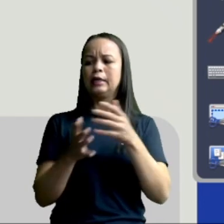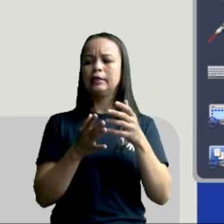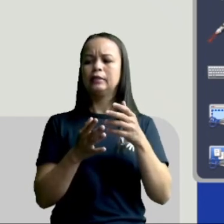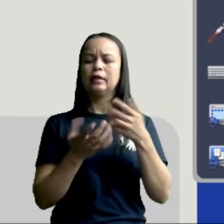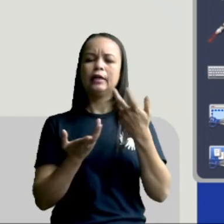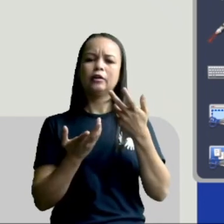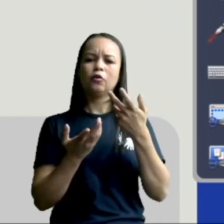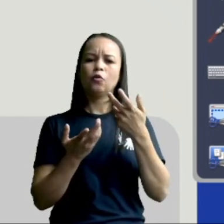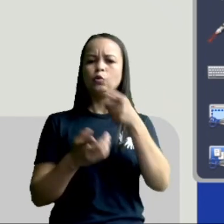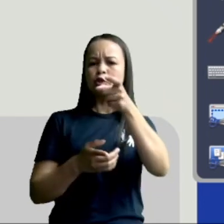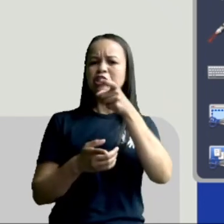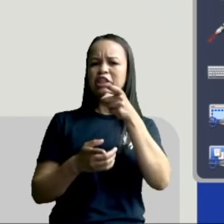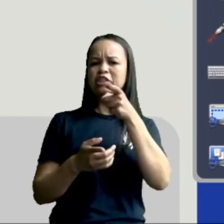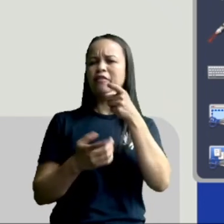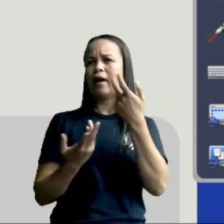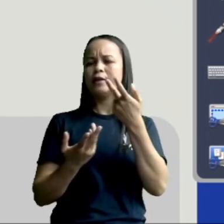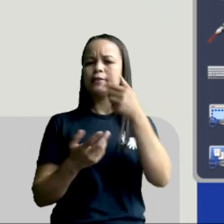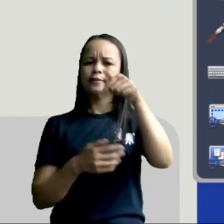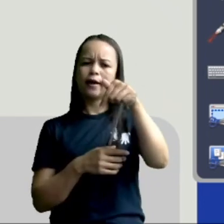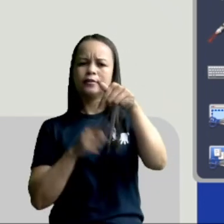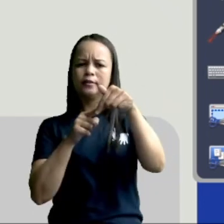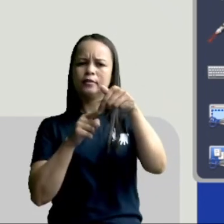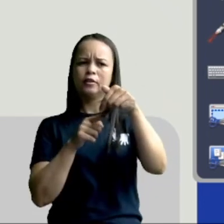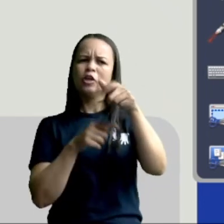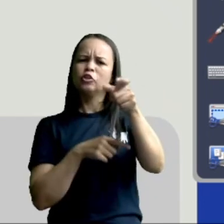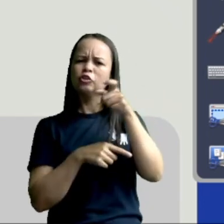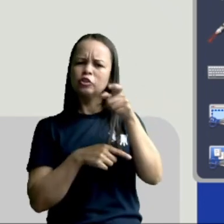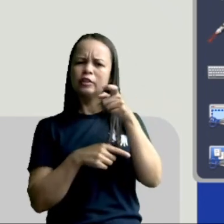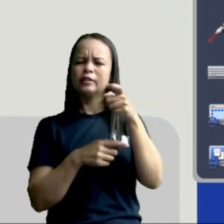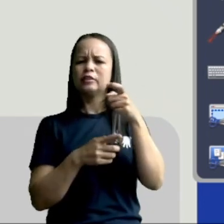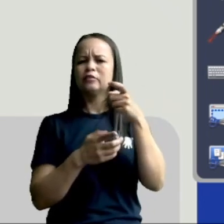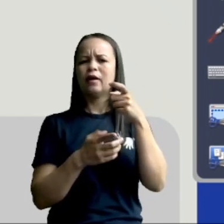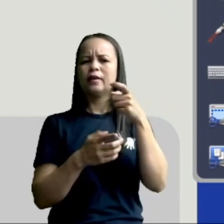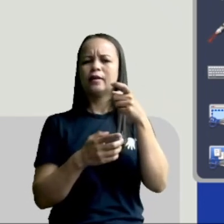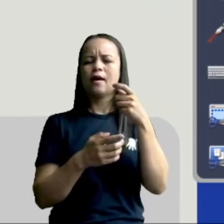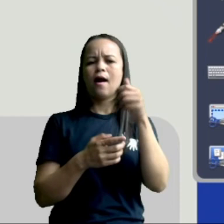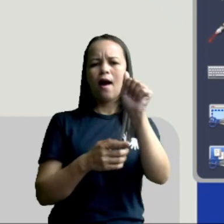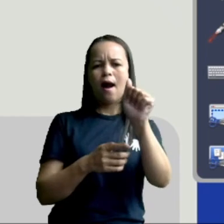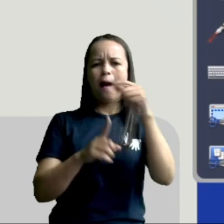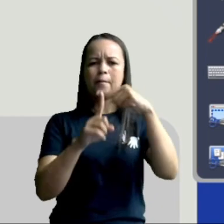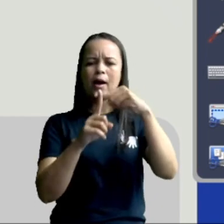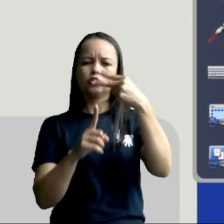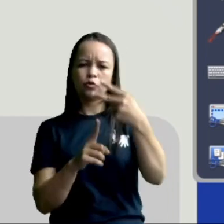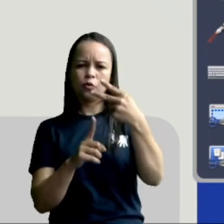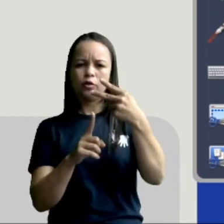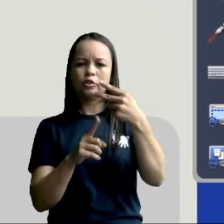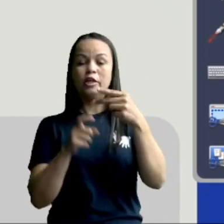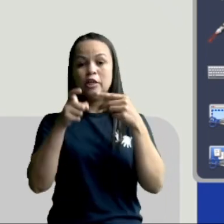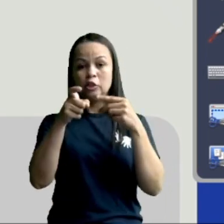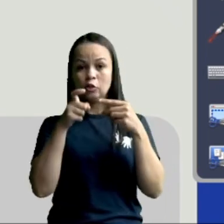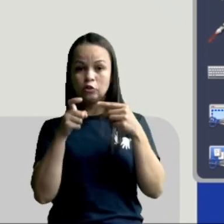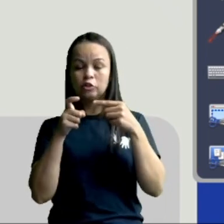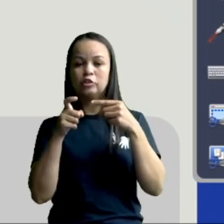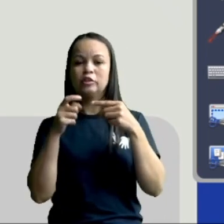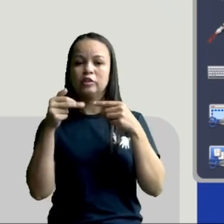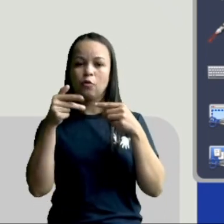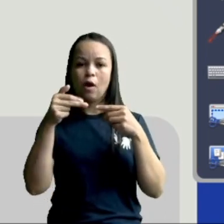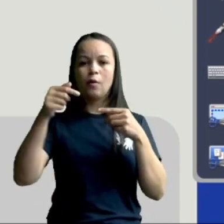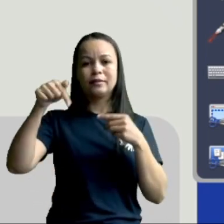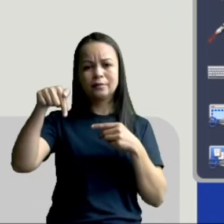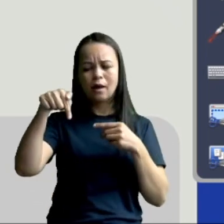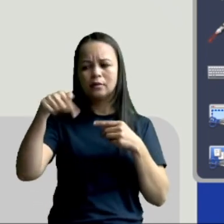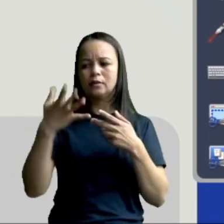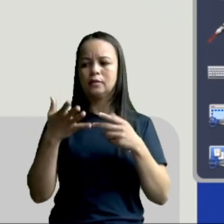X vale 7. Ora, se o X vale A mais 2 e aqui diz que o X vale 7, significa que o A